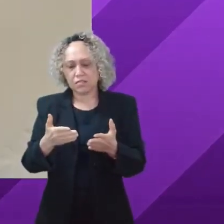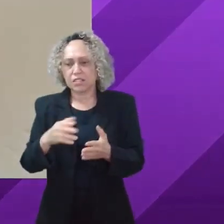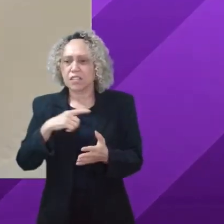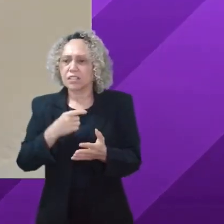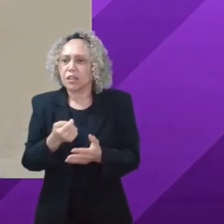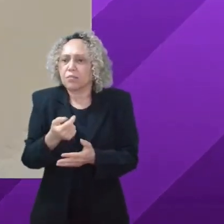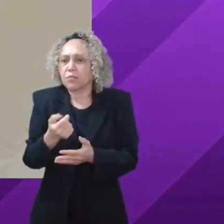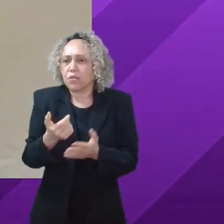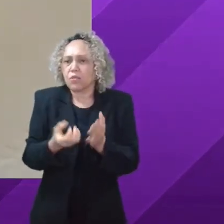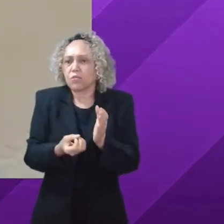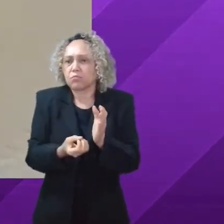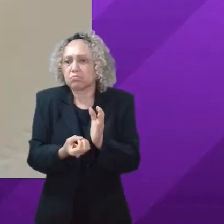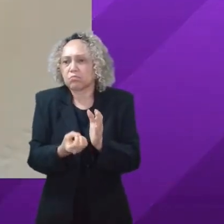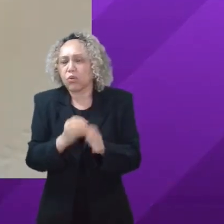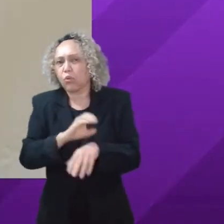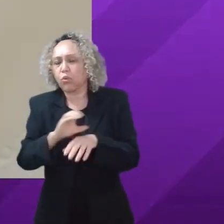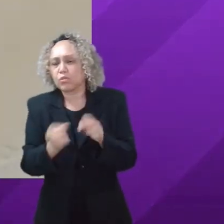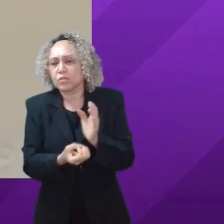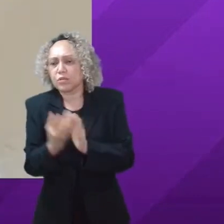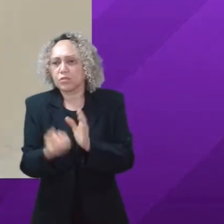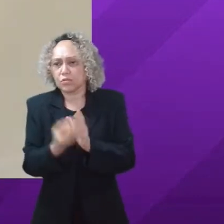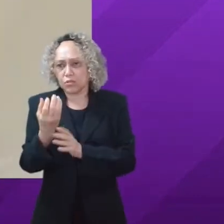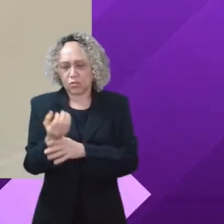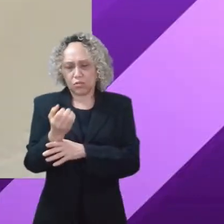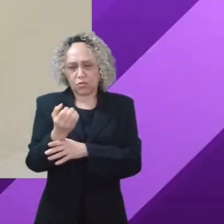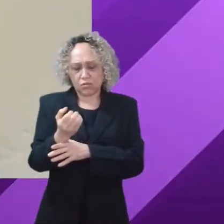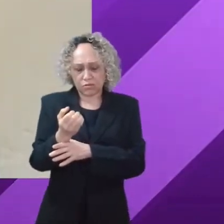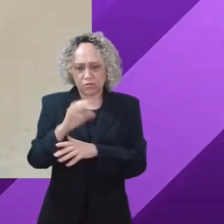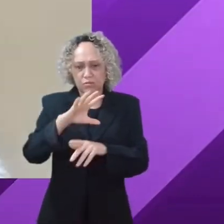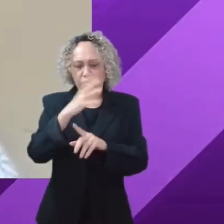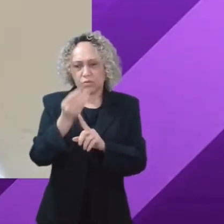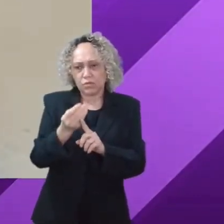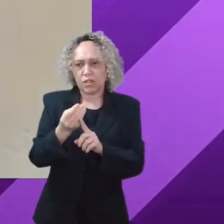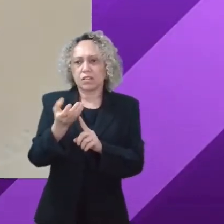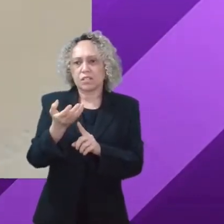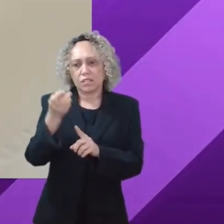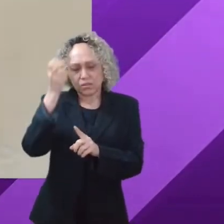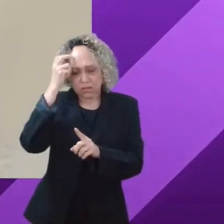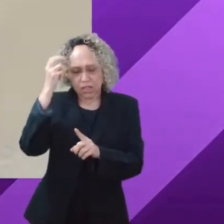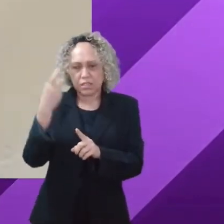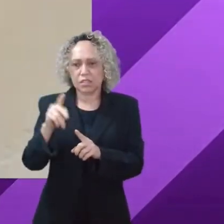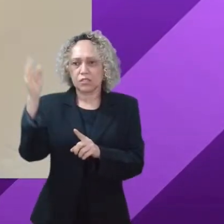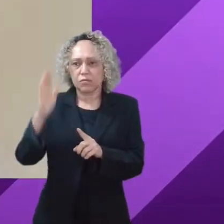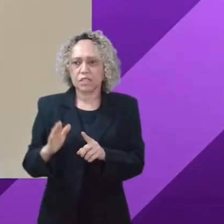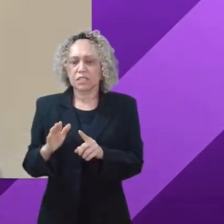Existem muitas... a produção cultural vinculada ao jornalismo, o que é uma problemática, né, na hora